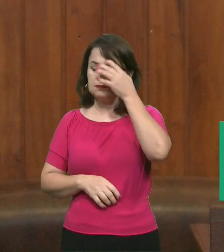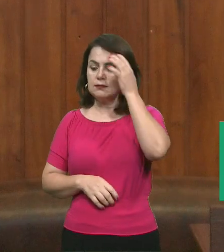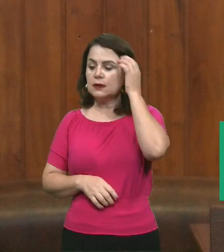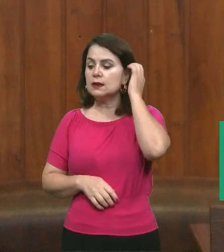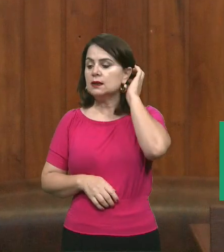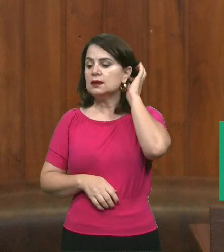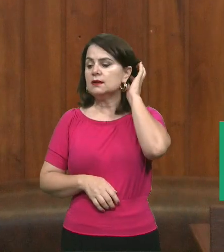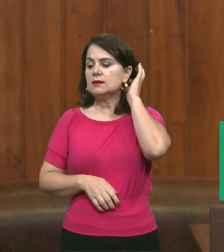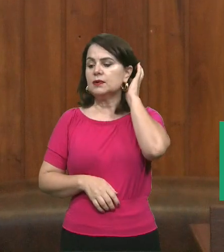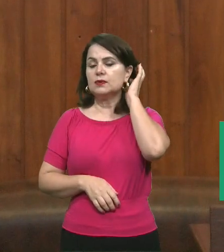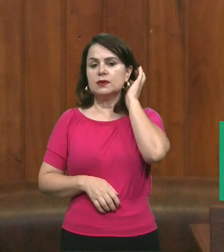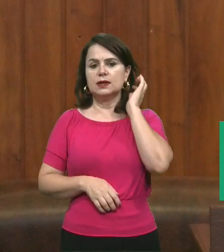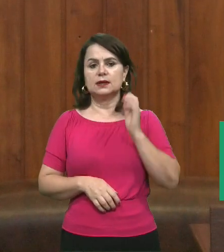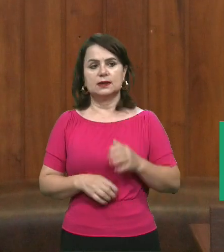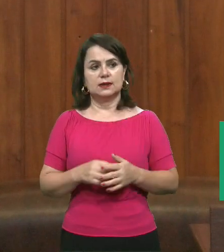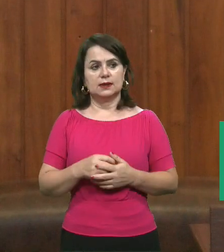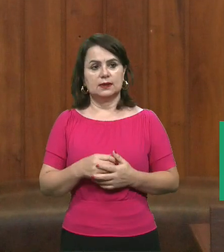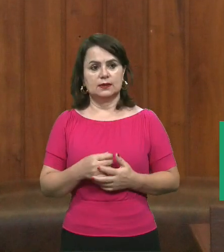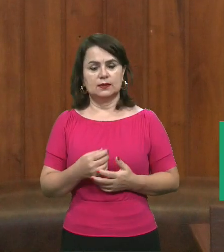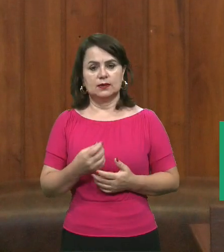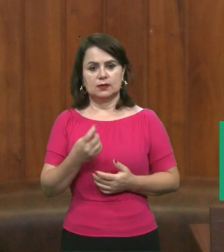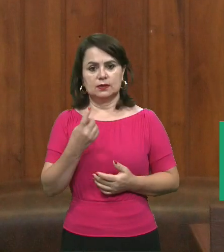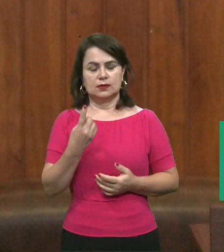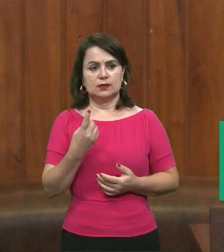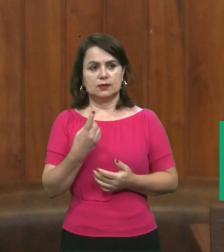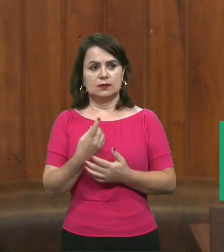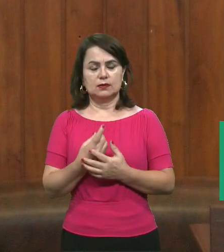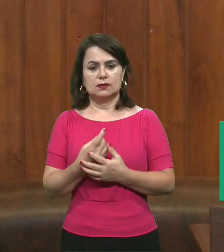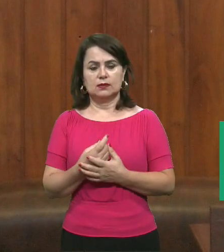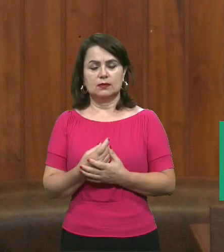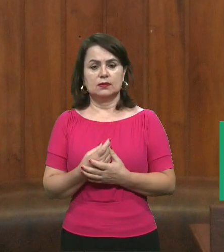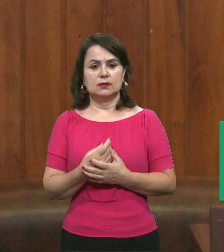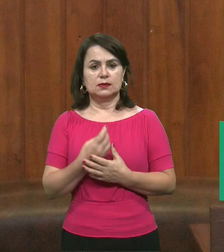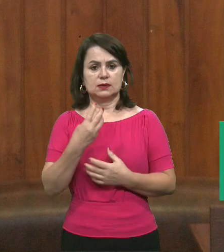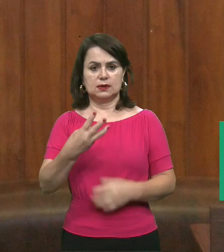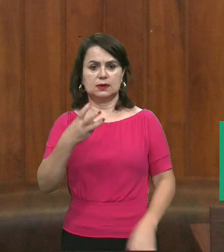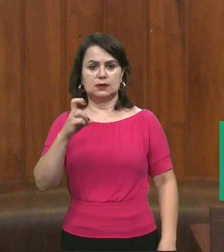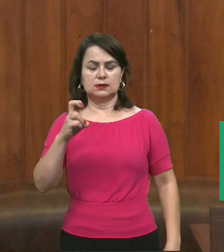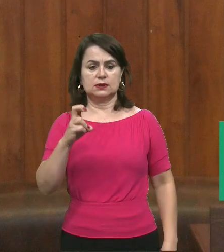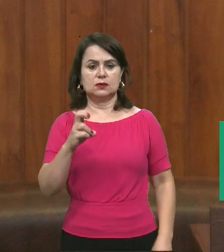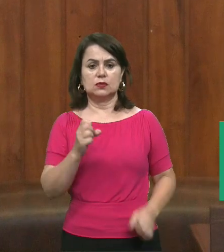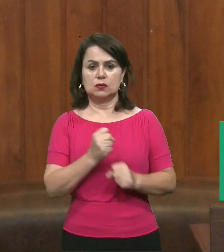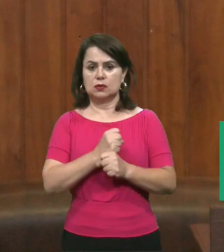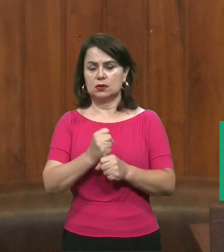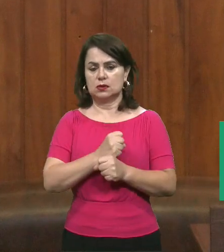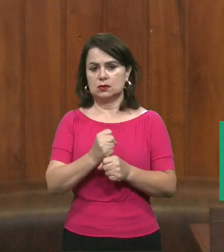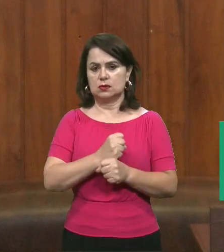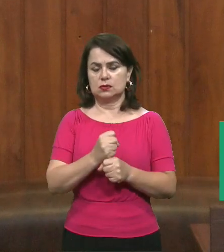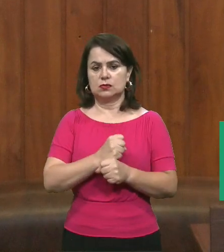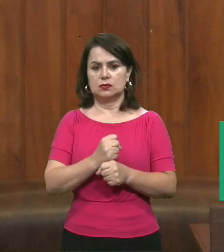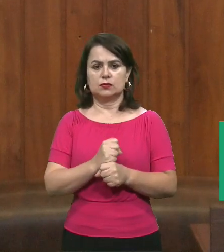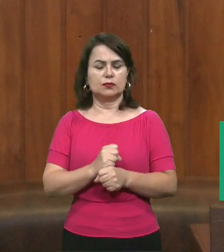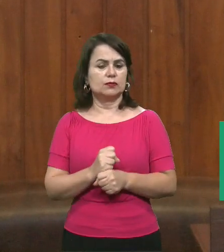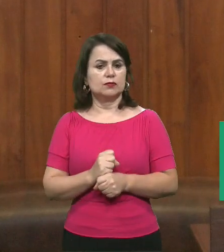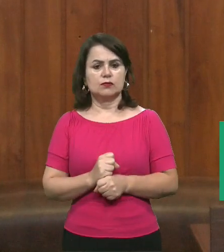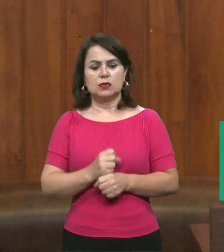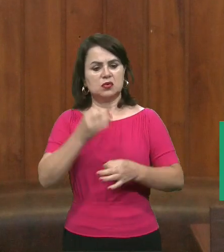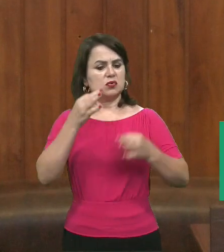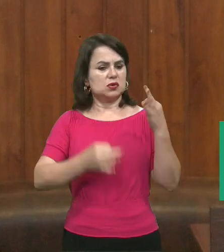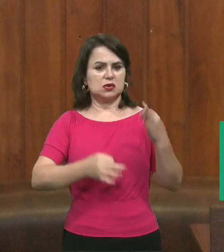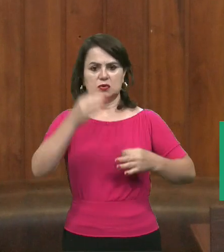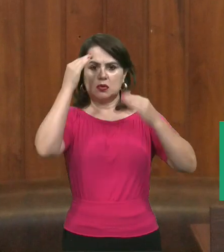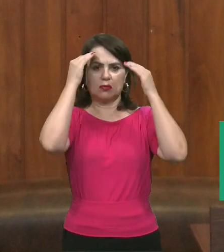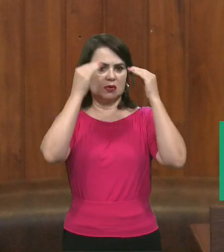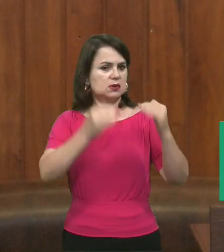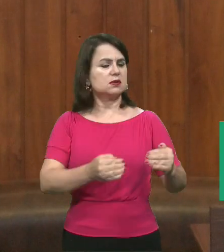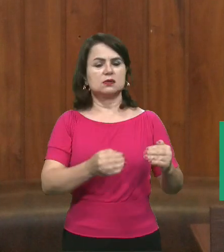2,7 bilhões, 35 anos, nas mãos de uma empresa. Desobediência judicial, pressa, desespero,